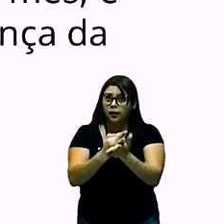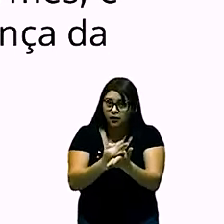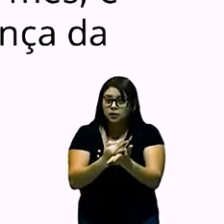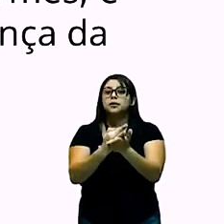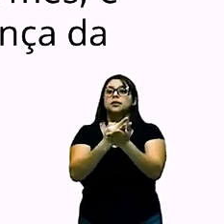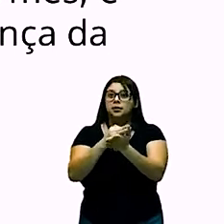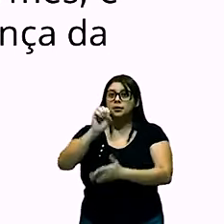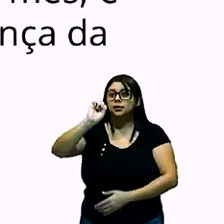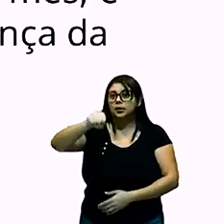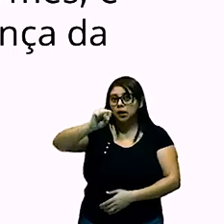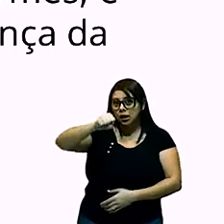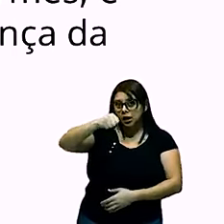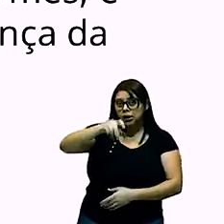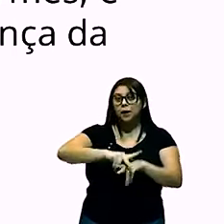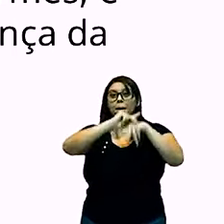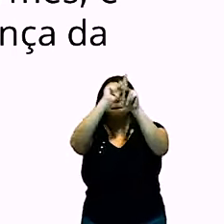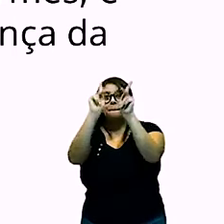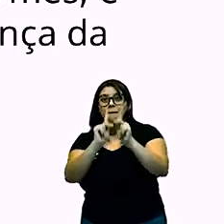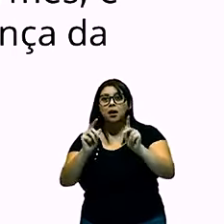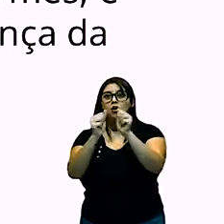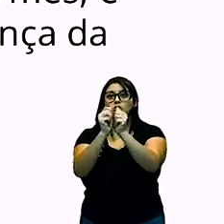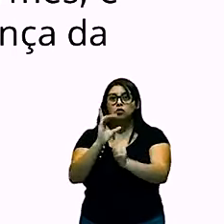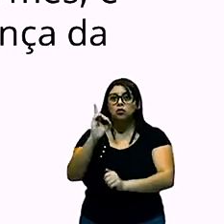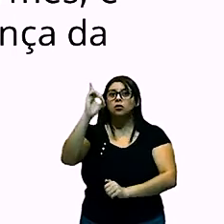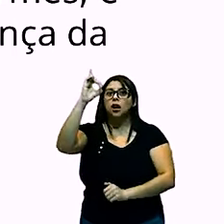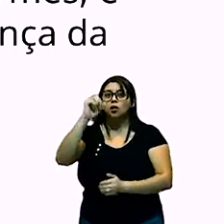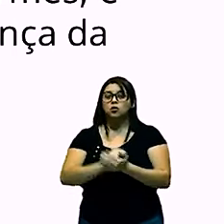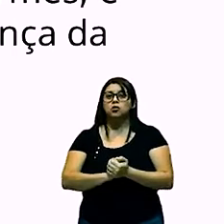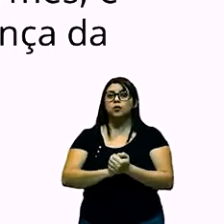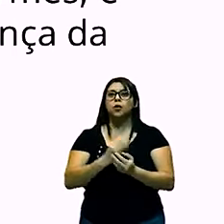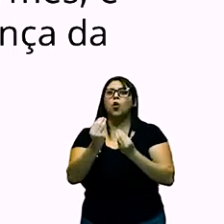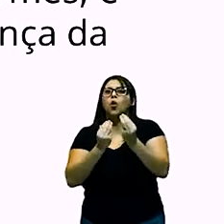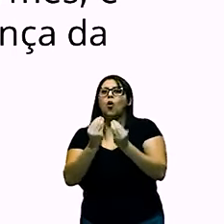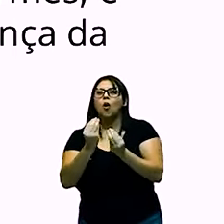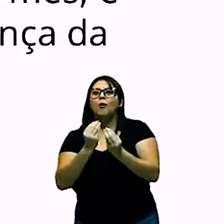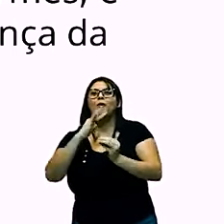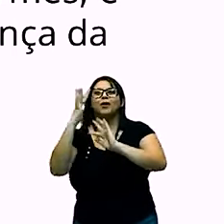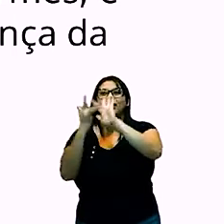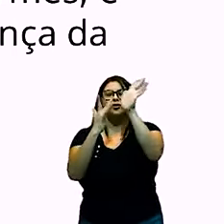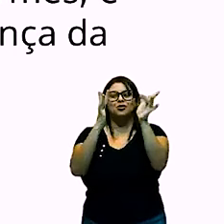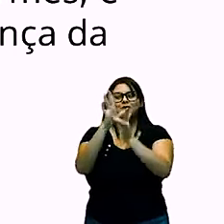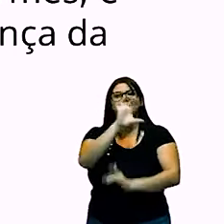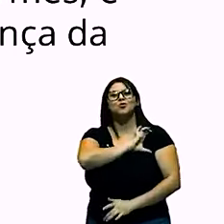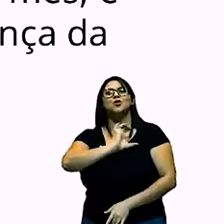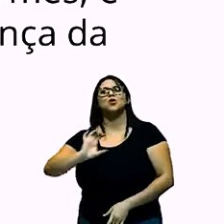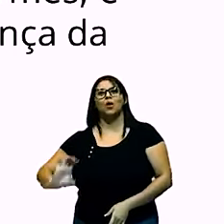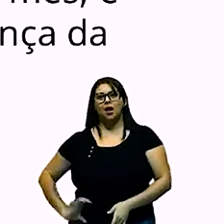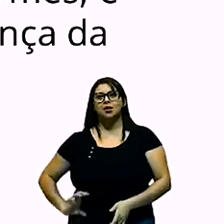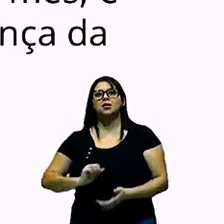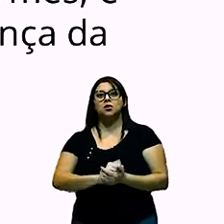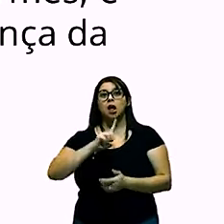fé naquilo que, que Deus fez por meio de Cristo. Então não é só as nossas obras não cooperam